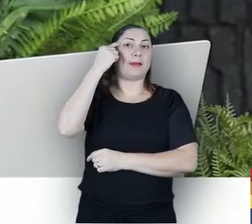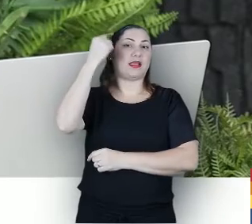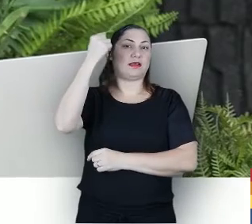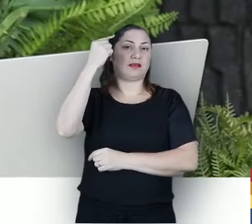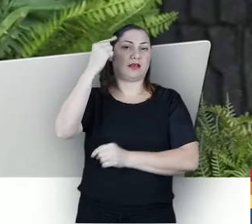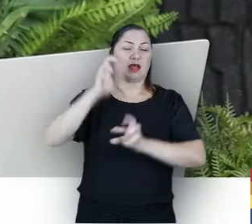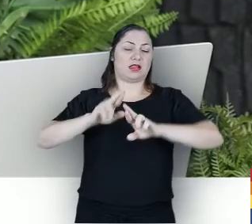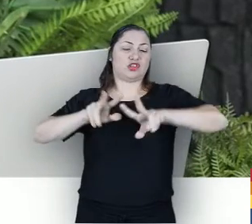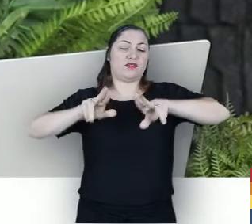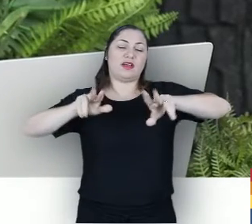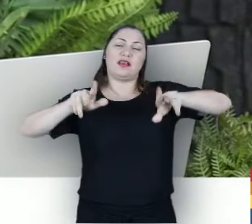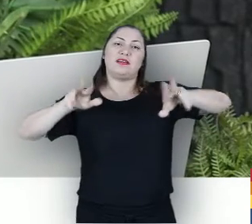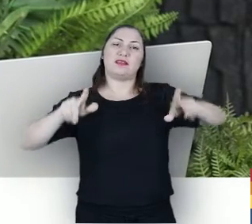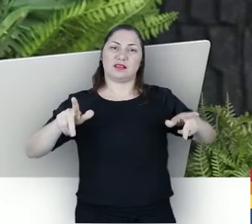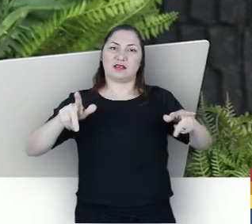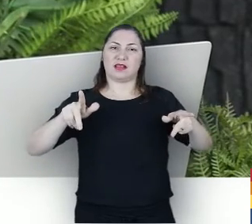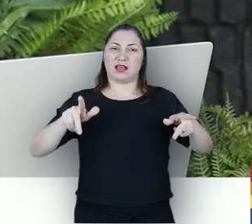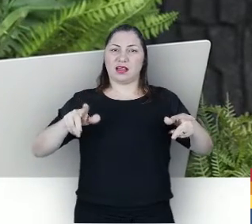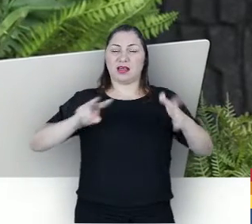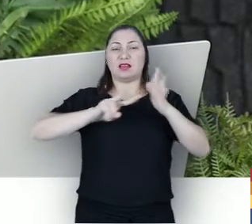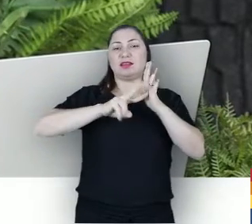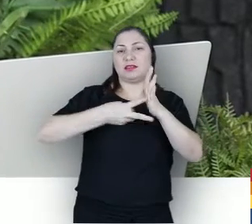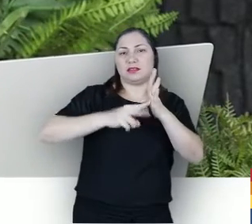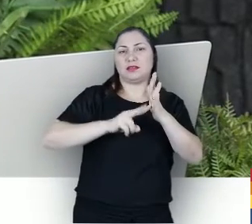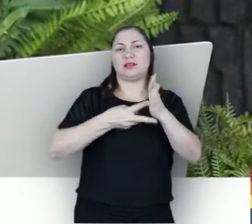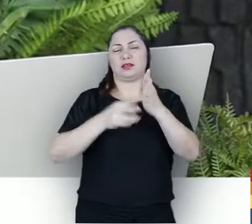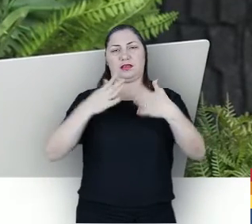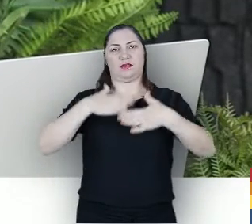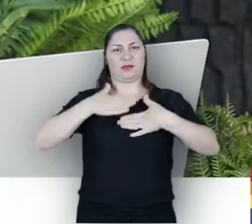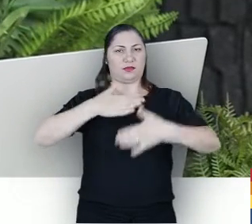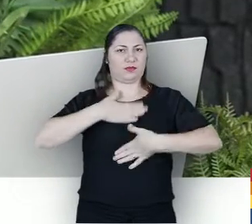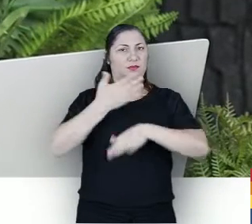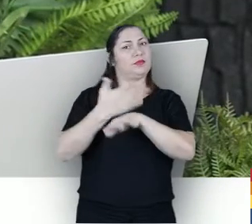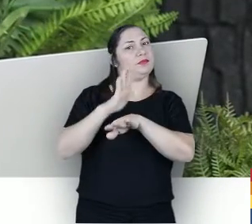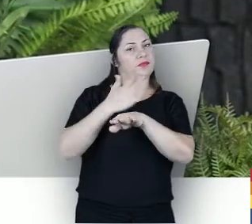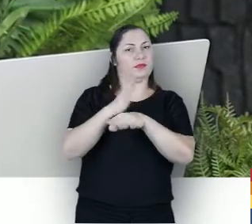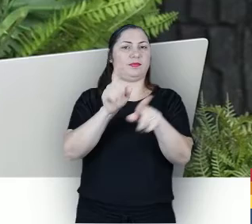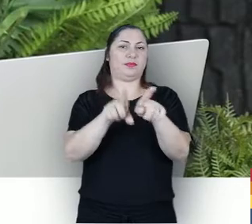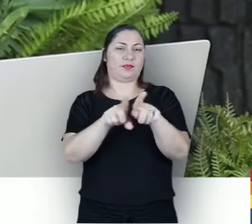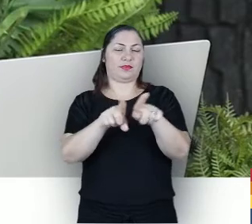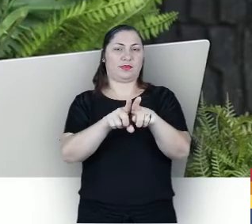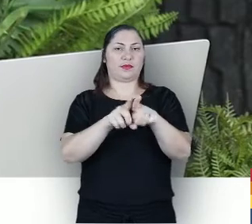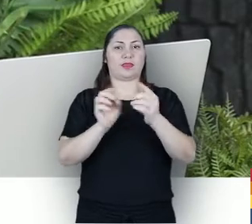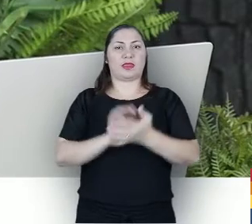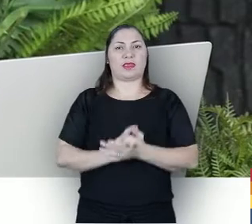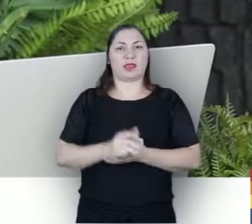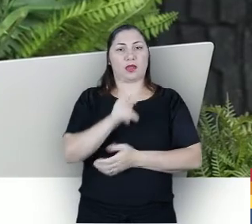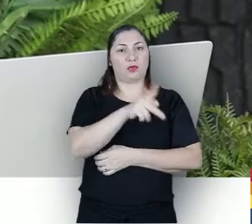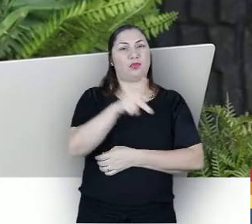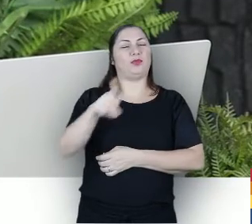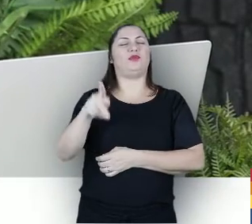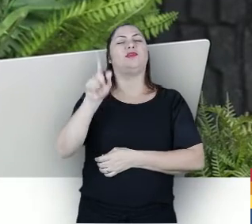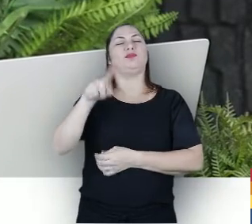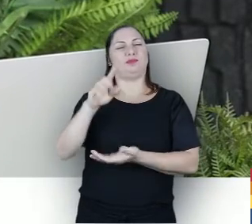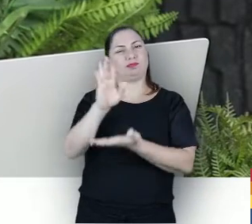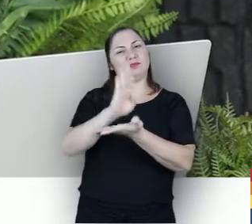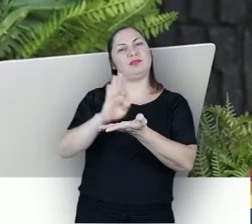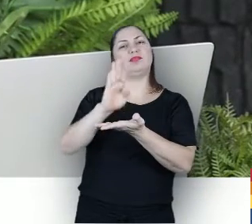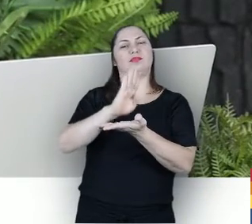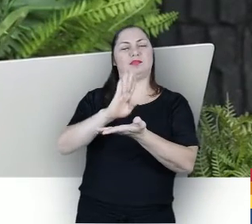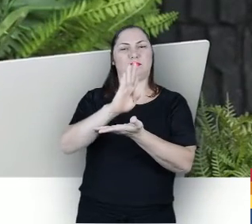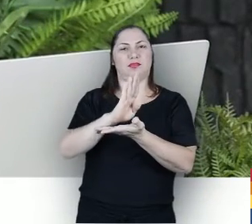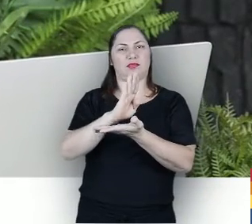também, David, quando tu falas da educação física, nessa perspectiva de pensar na diversidade